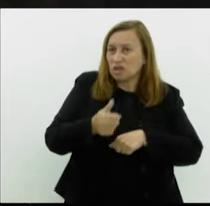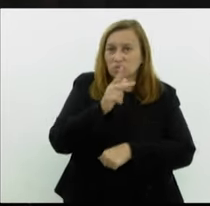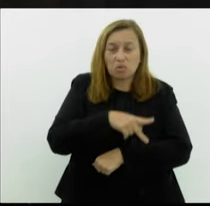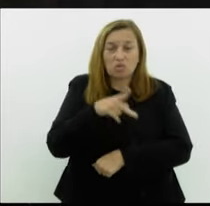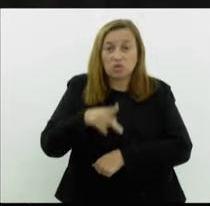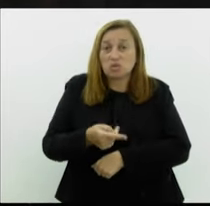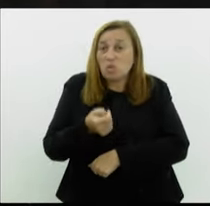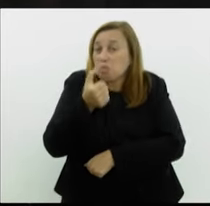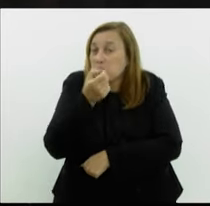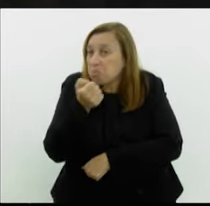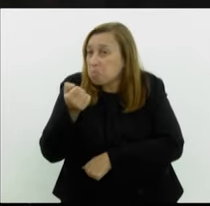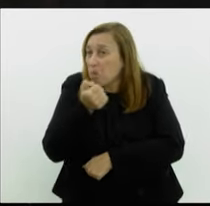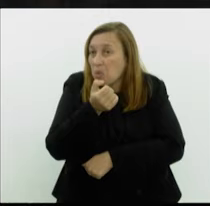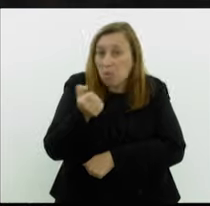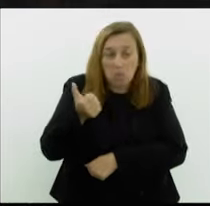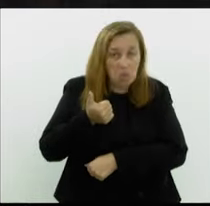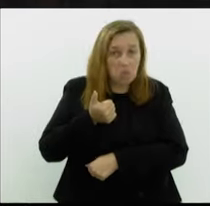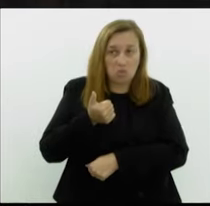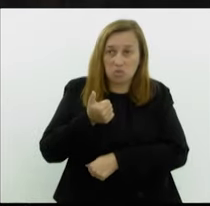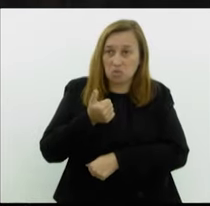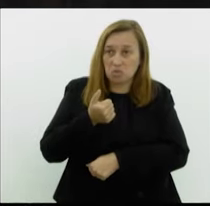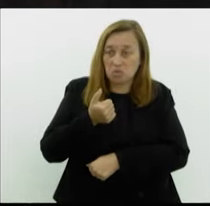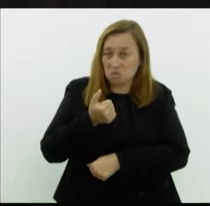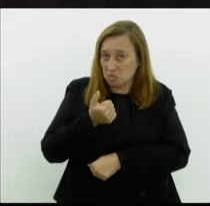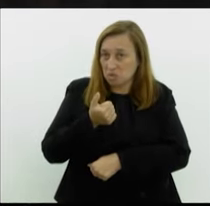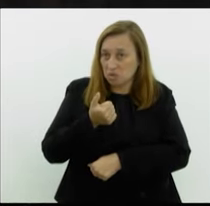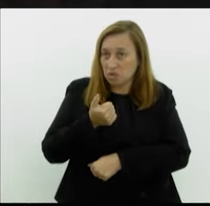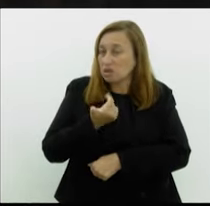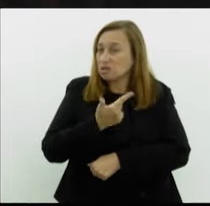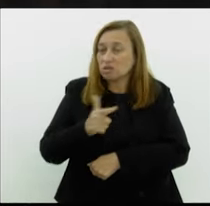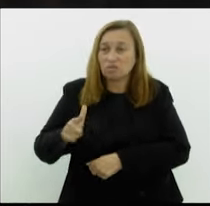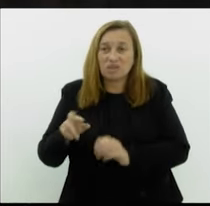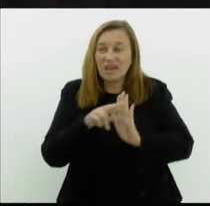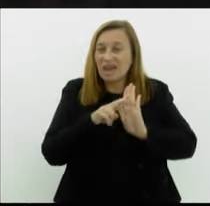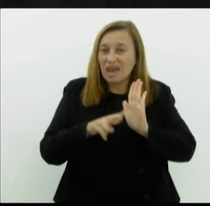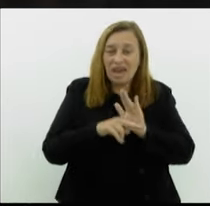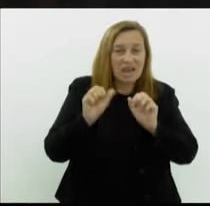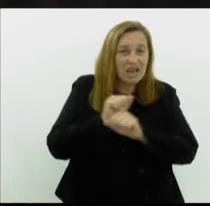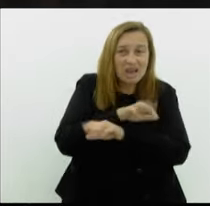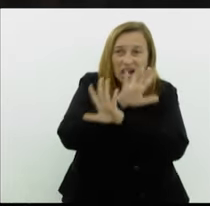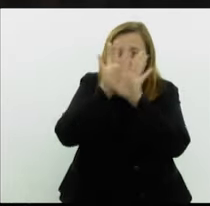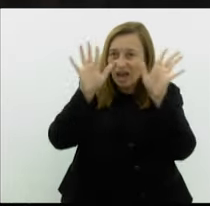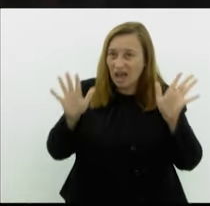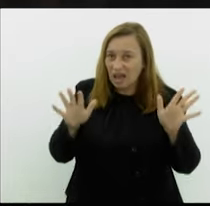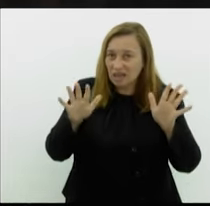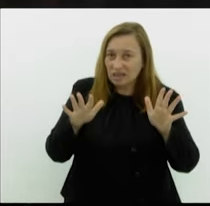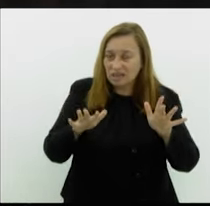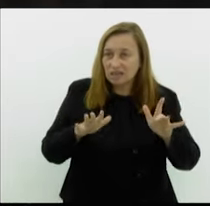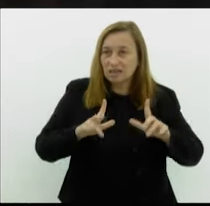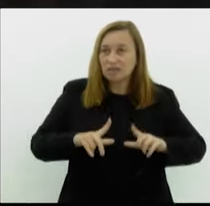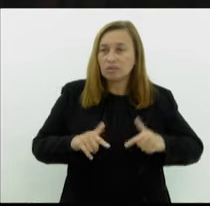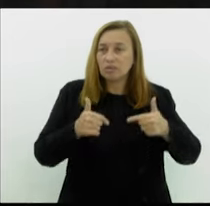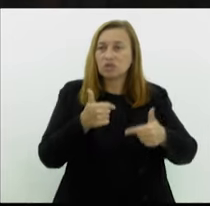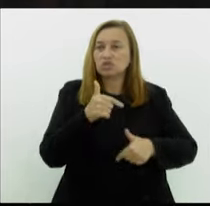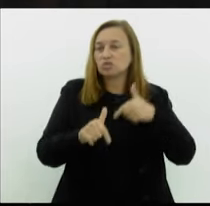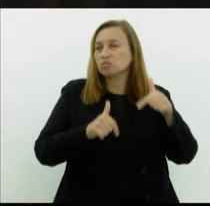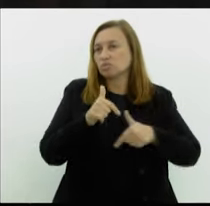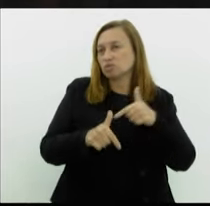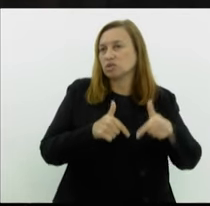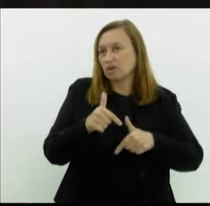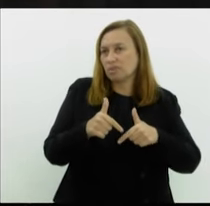salários definidos, não há uma hierarquização e orientação clara para o enquadramento funcional dos profissionais de educação e não